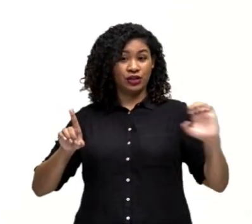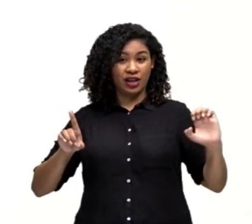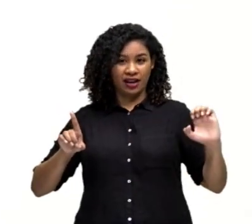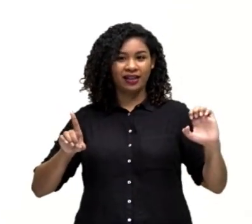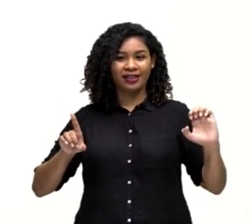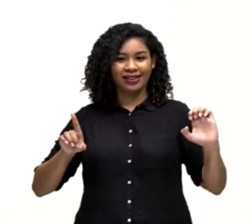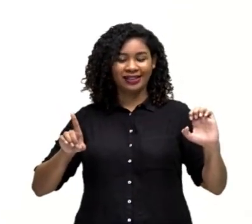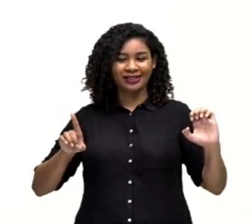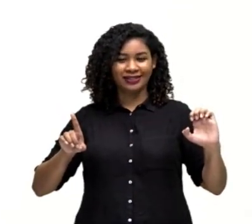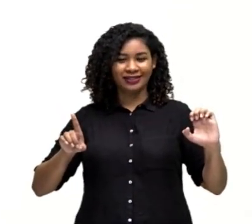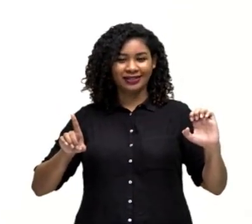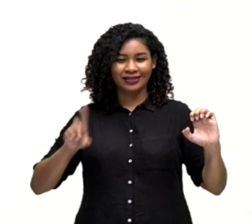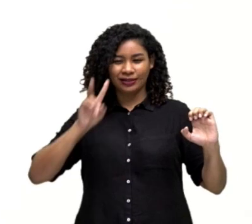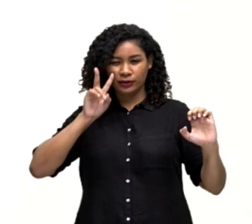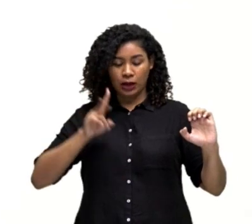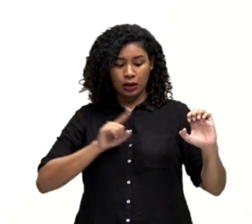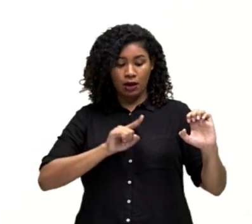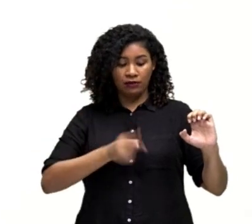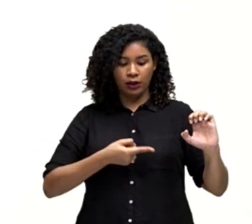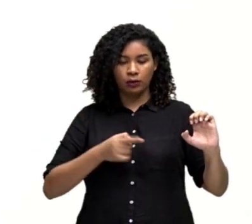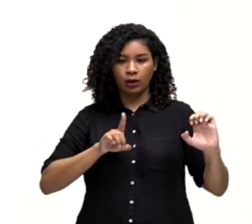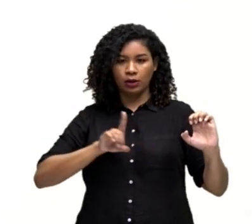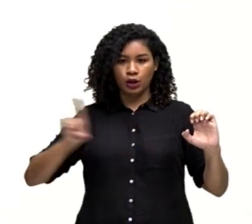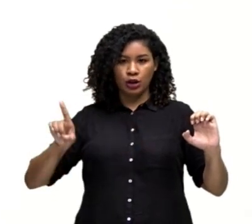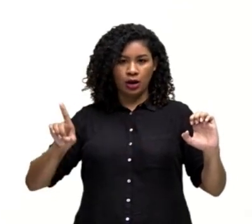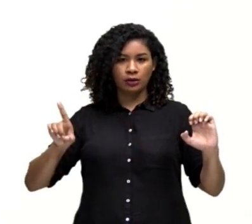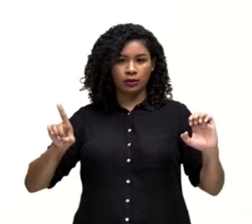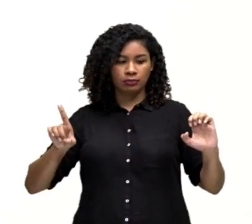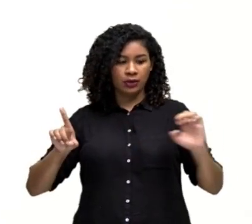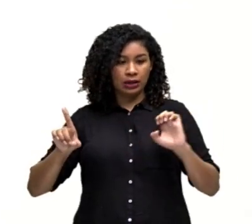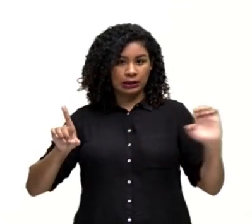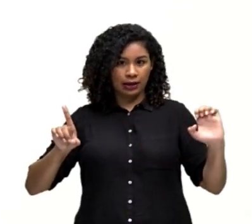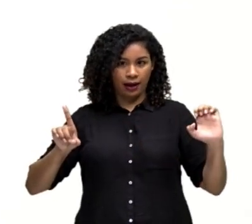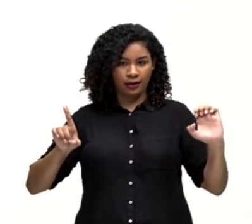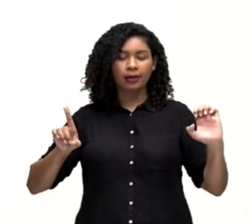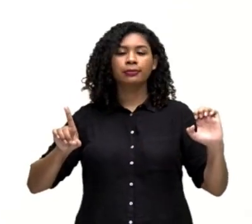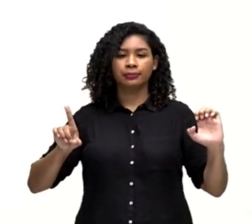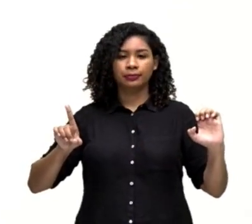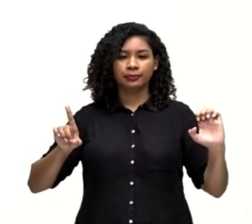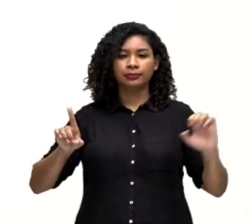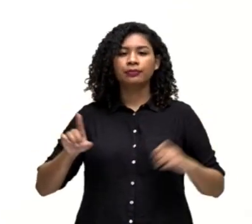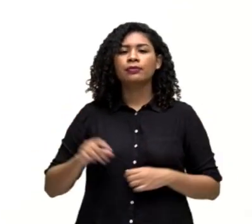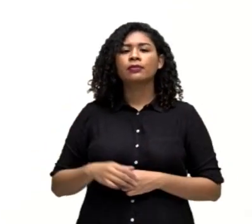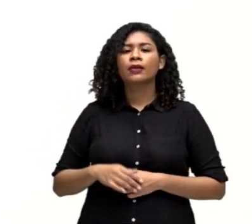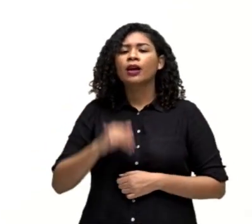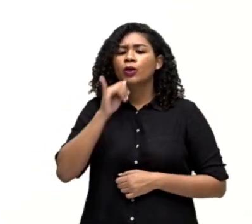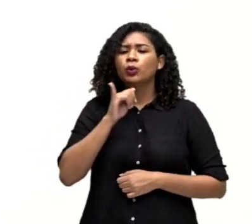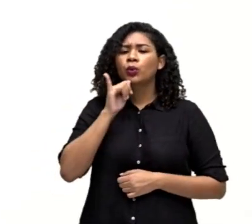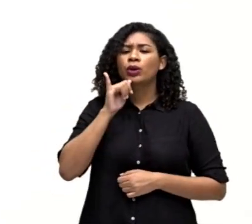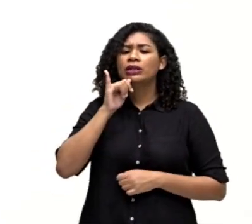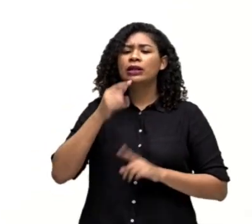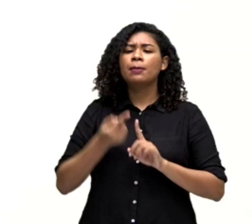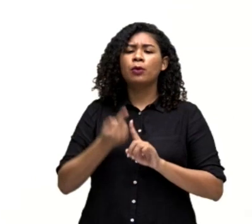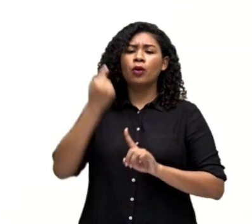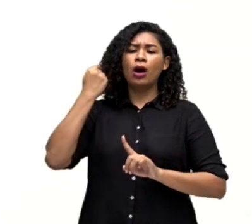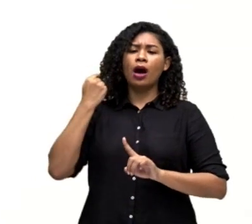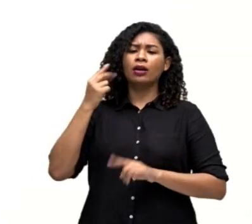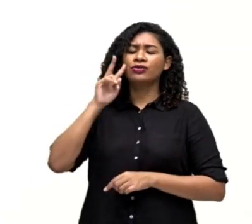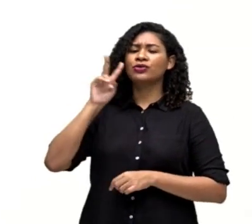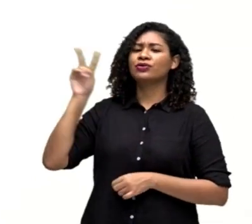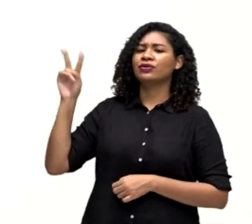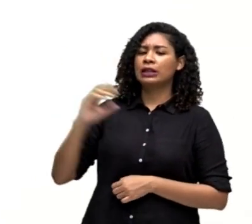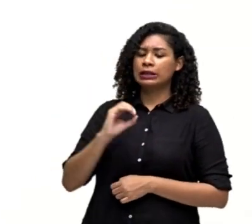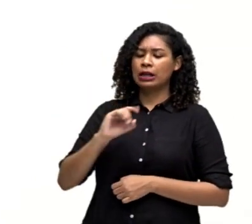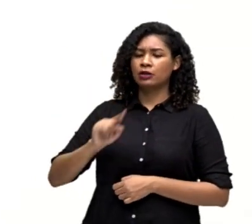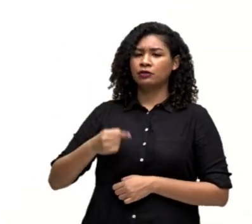à esquerda dela. Nesse nosso exemplo aqui em cima, 0,013, reparem que a nossa